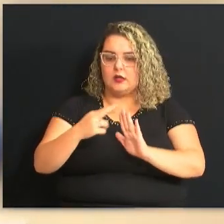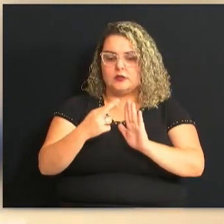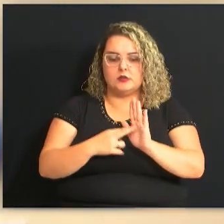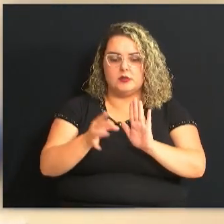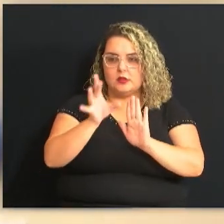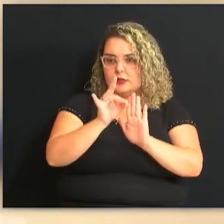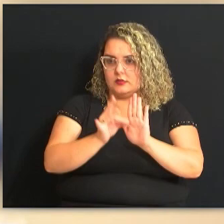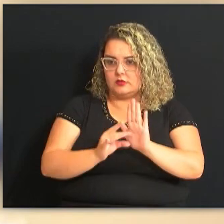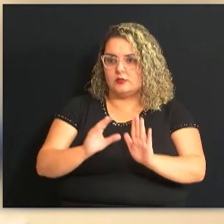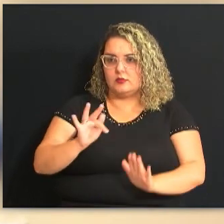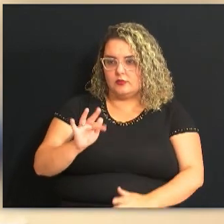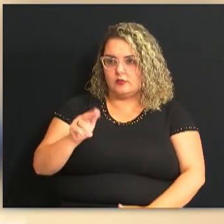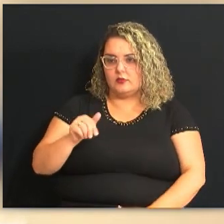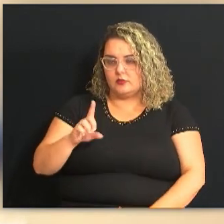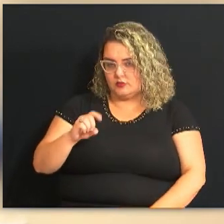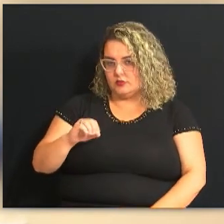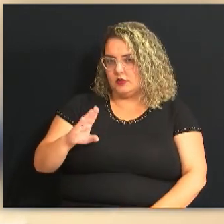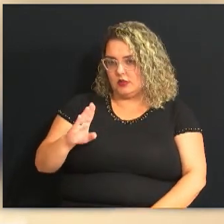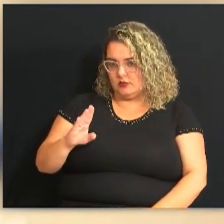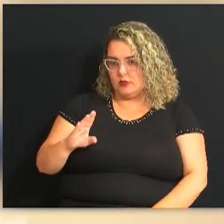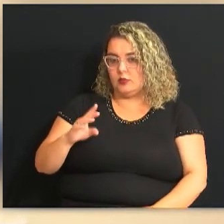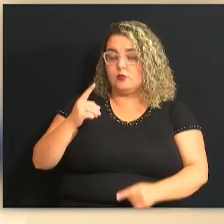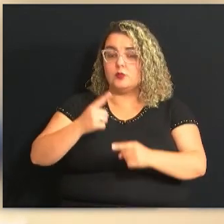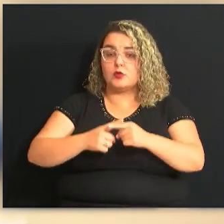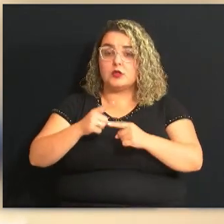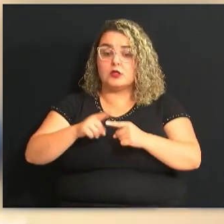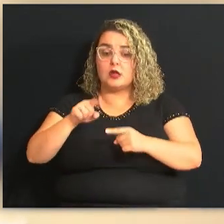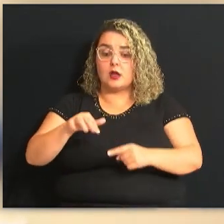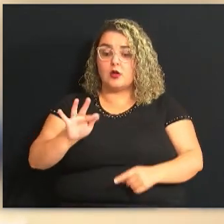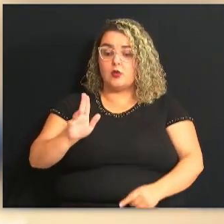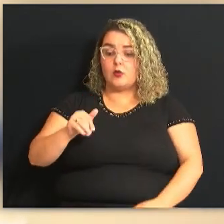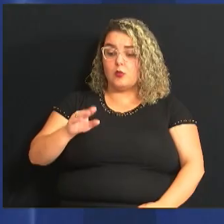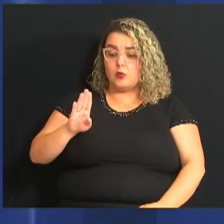Fundeb, porque esse é um bônus de Campinas.